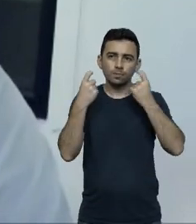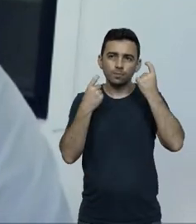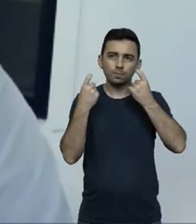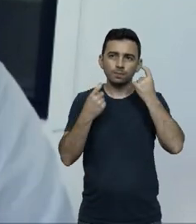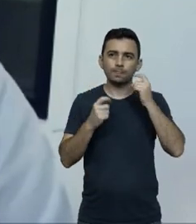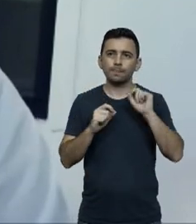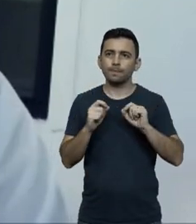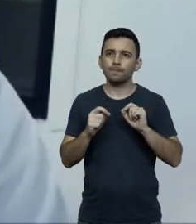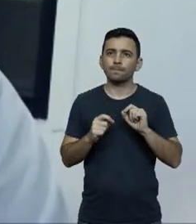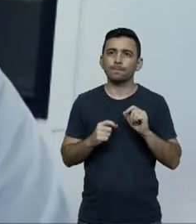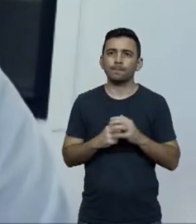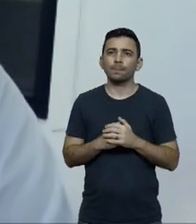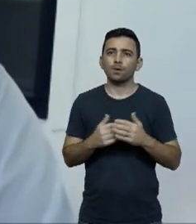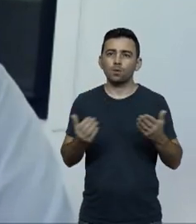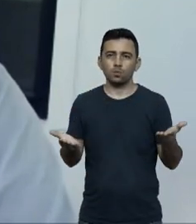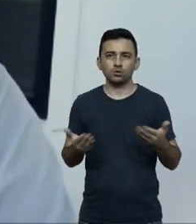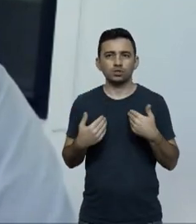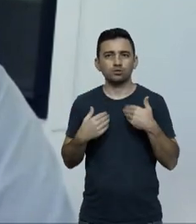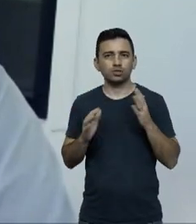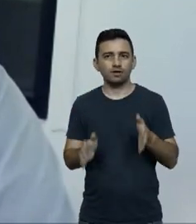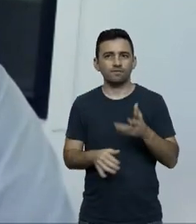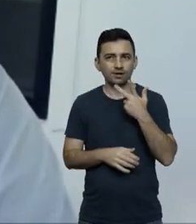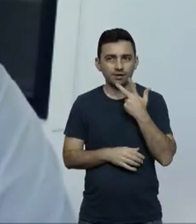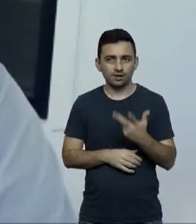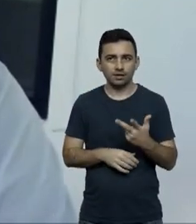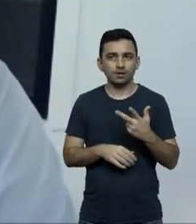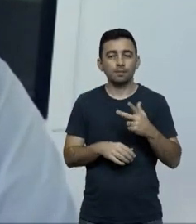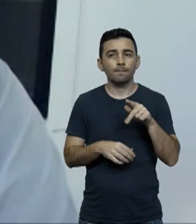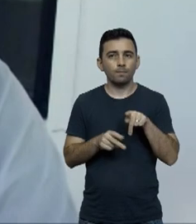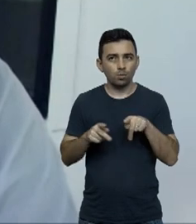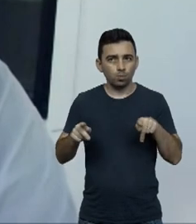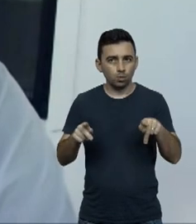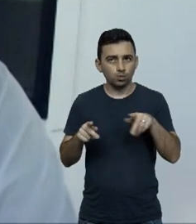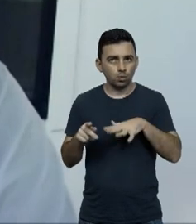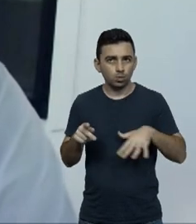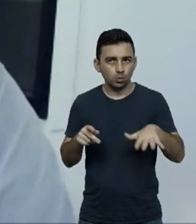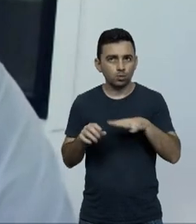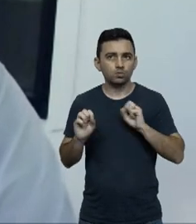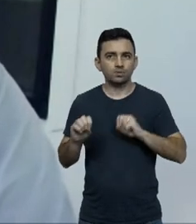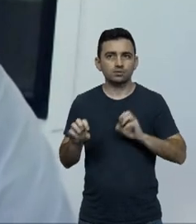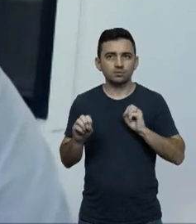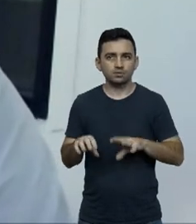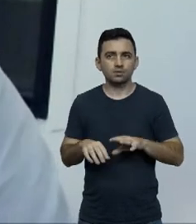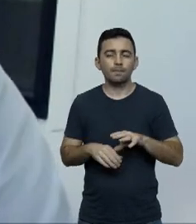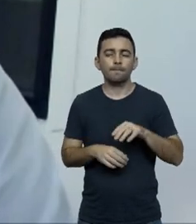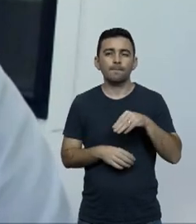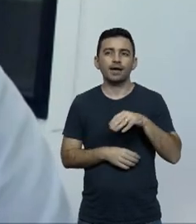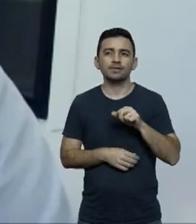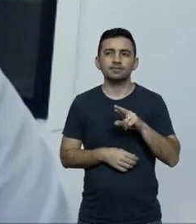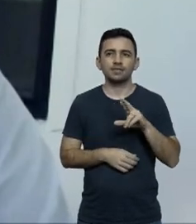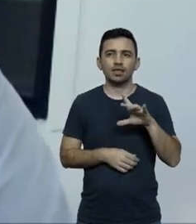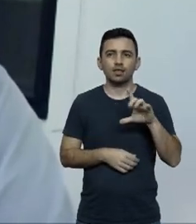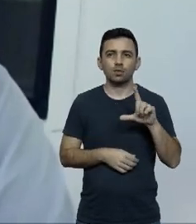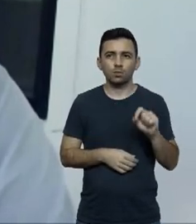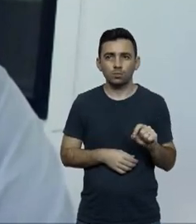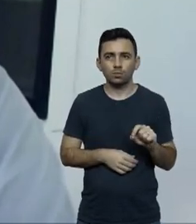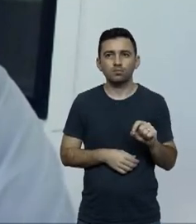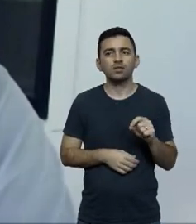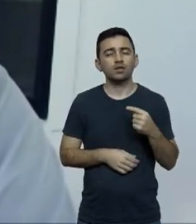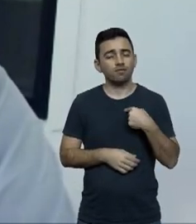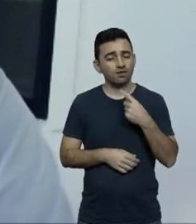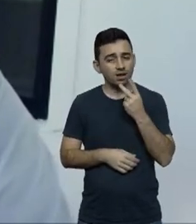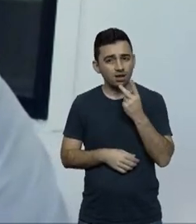isso o deputada eu hoje já falei rapidamente com promotor da da educação Doutor Marcelo e nem